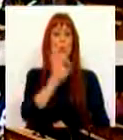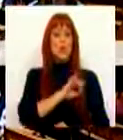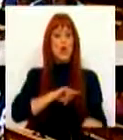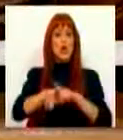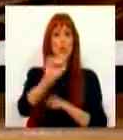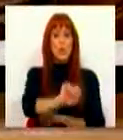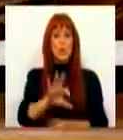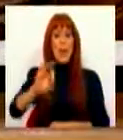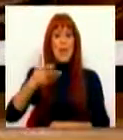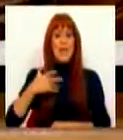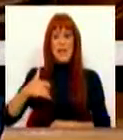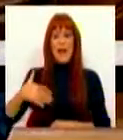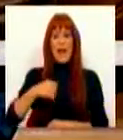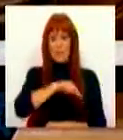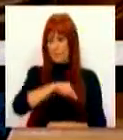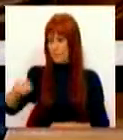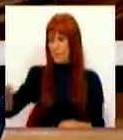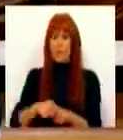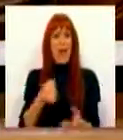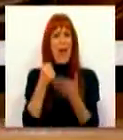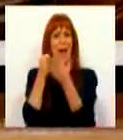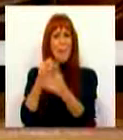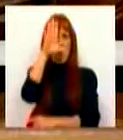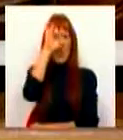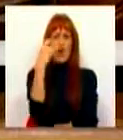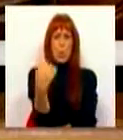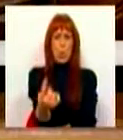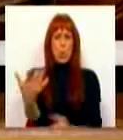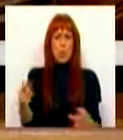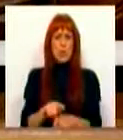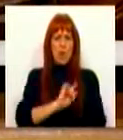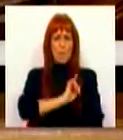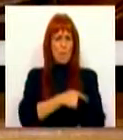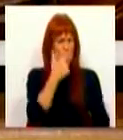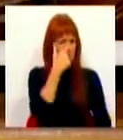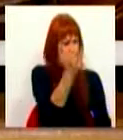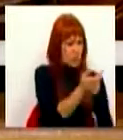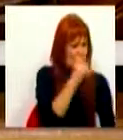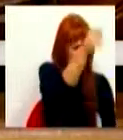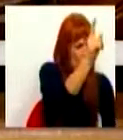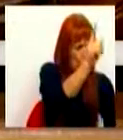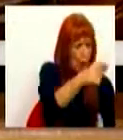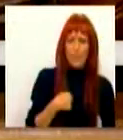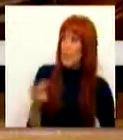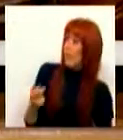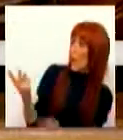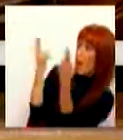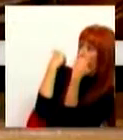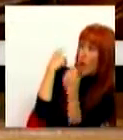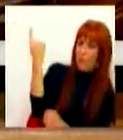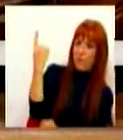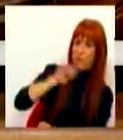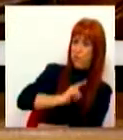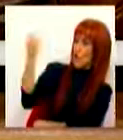Os senhores deputados do PSD e do CDS apoiaram um governo forte com os fracos e fraco com os